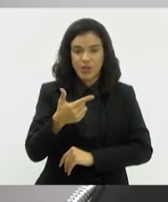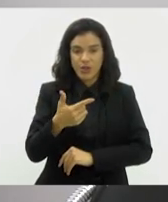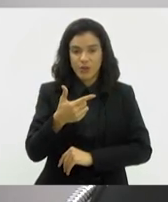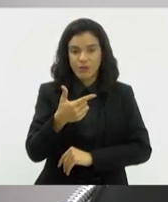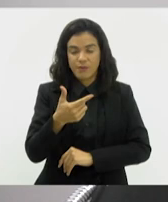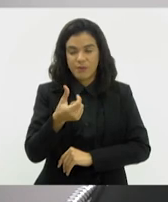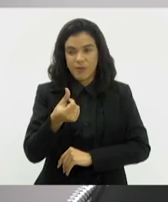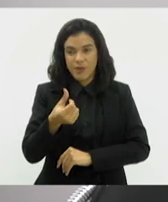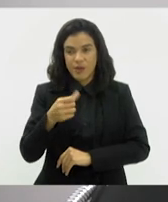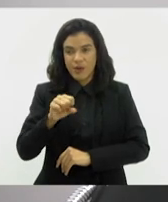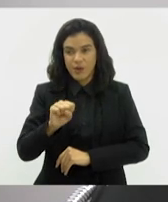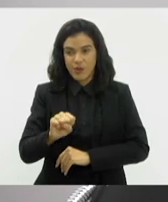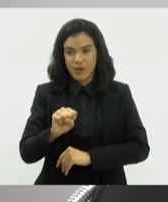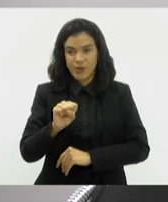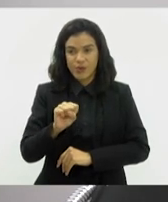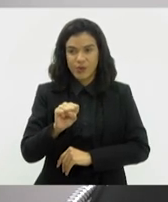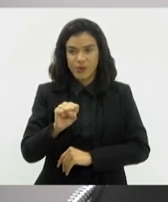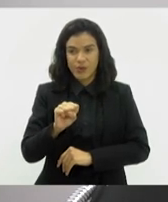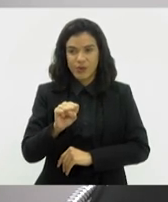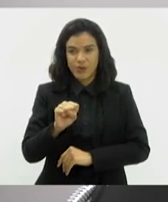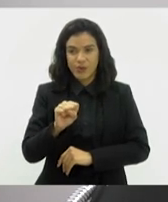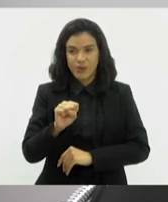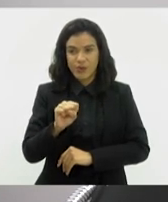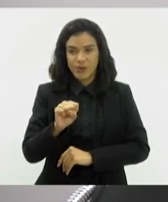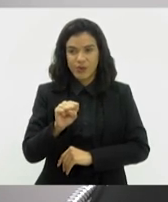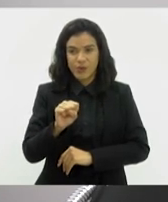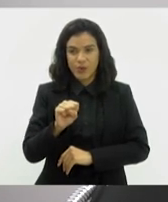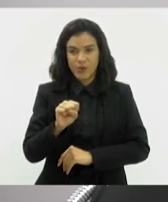3268 de